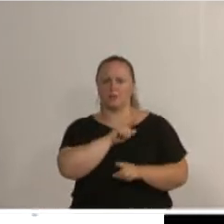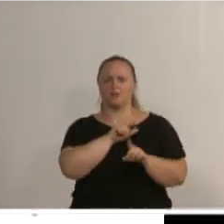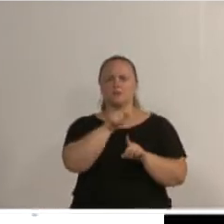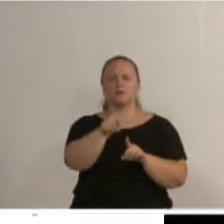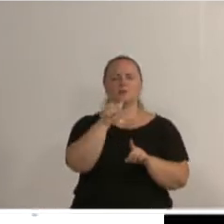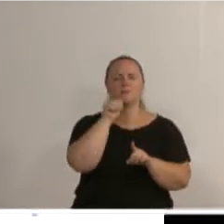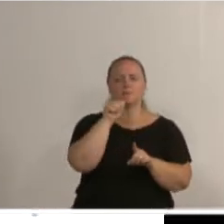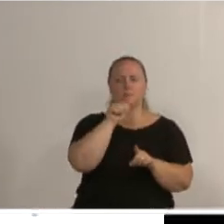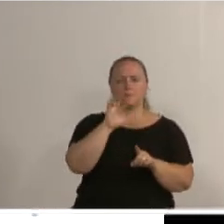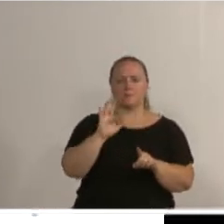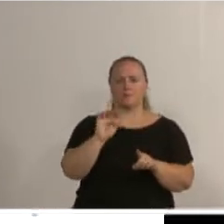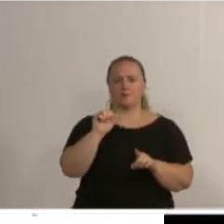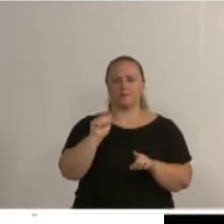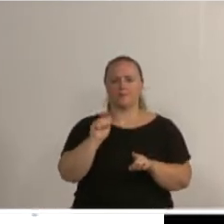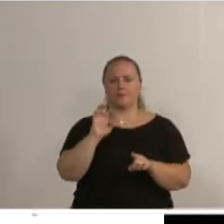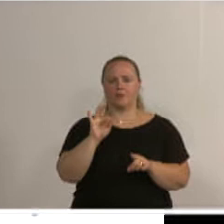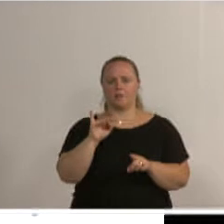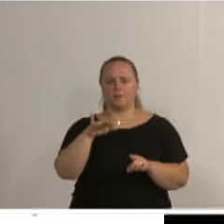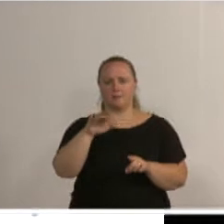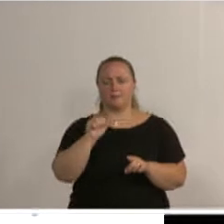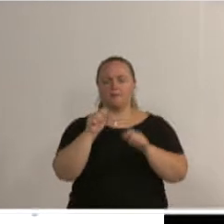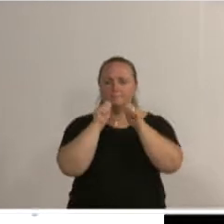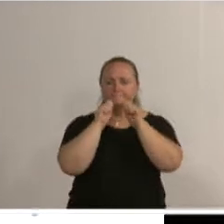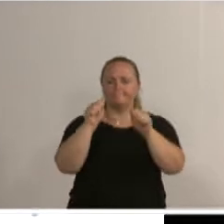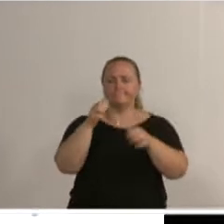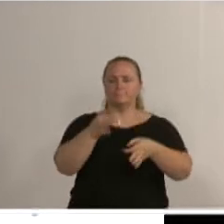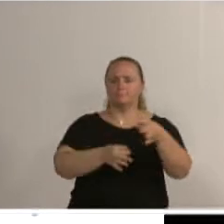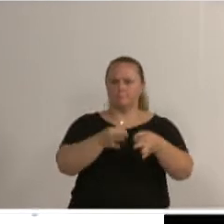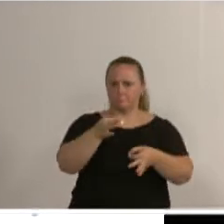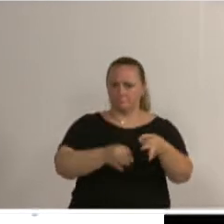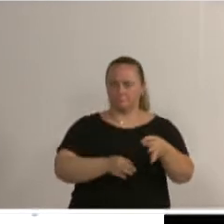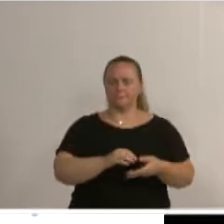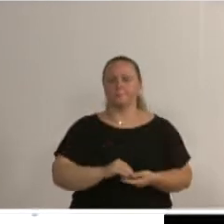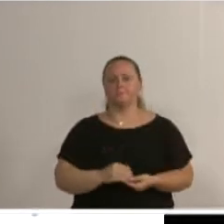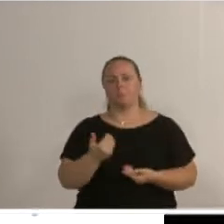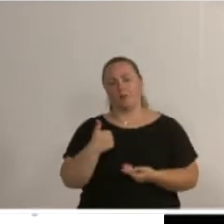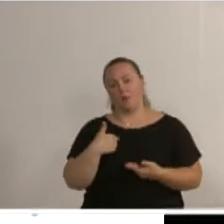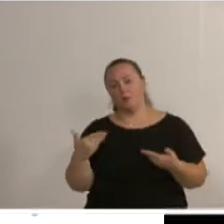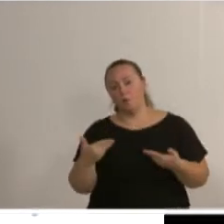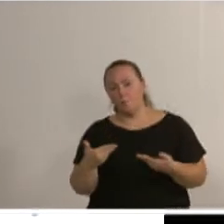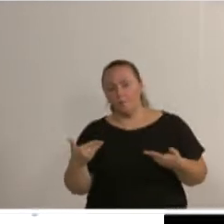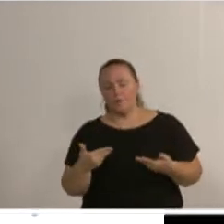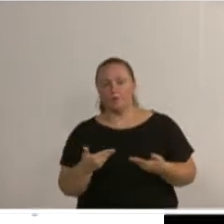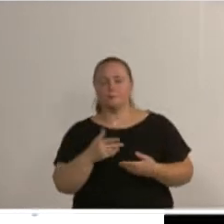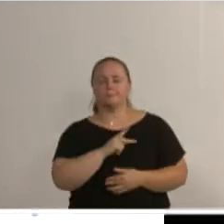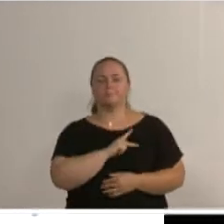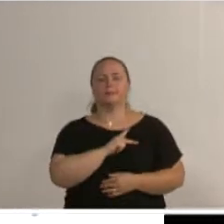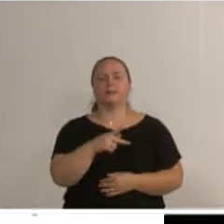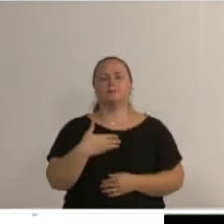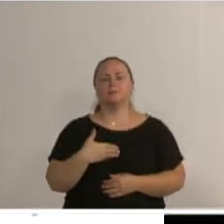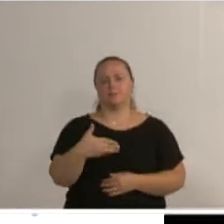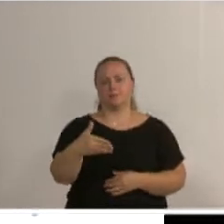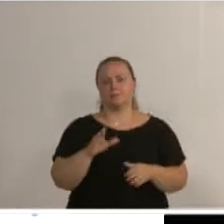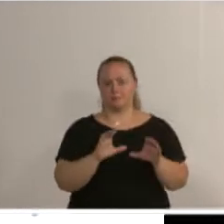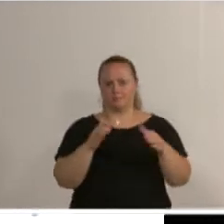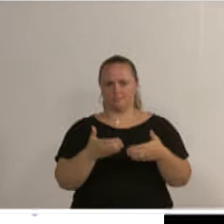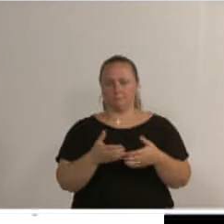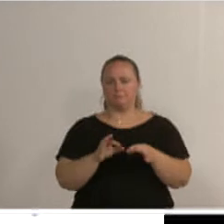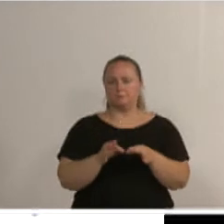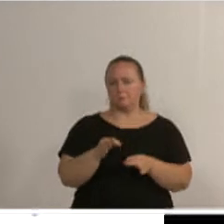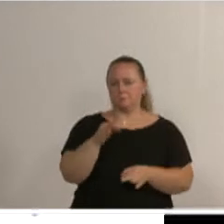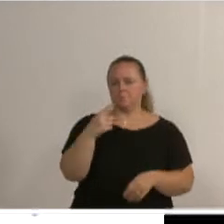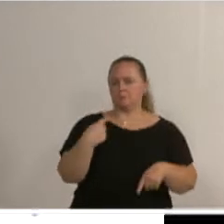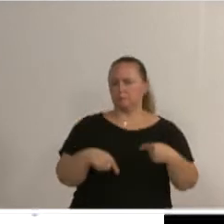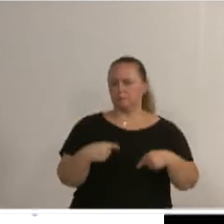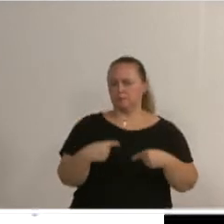Fátima como assessora jurídica, e no qual eu fui incumbido de ser o presidente da comissão. Para a gente não ficar se alongando muito na